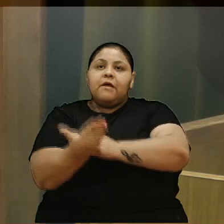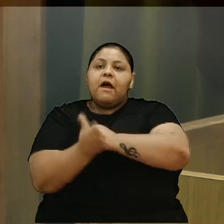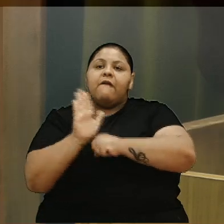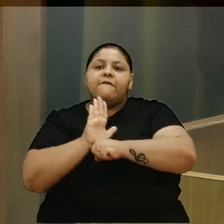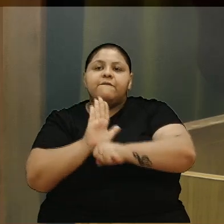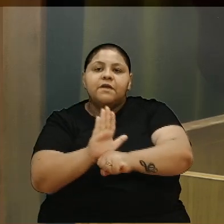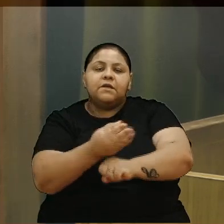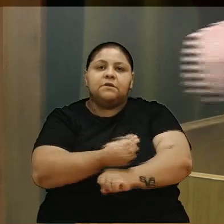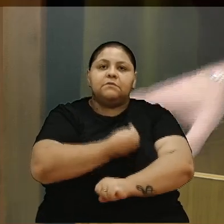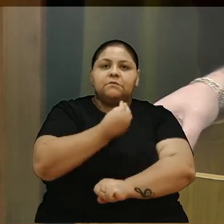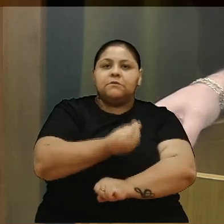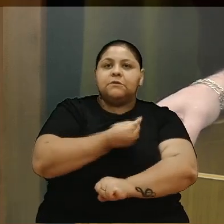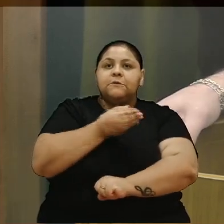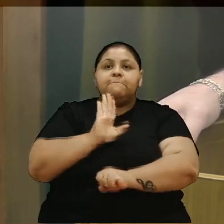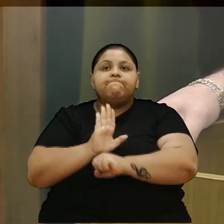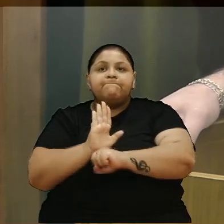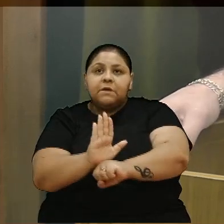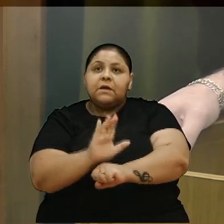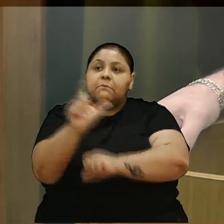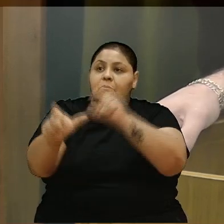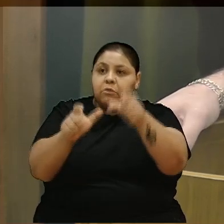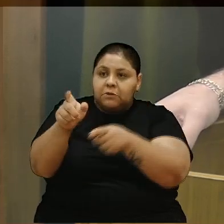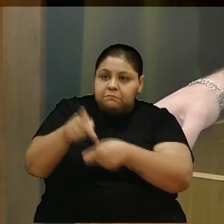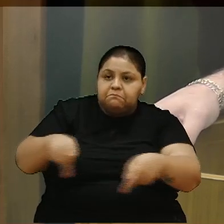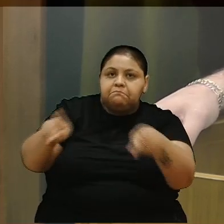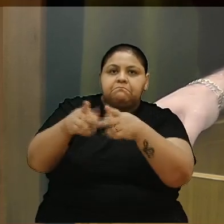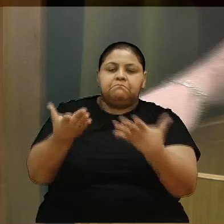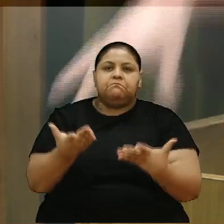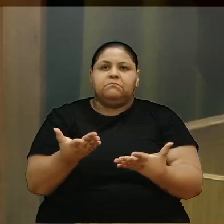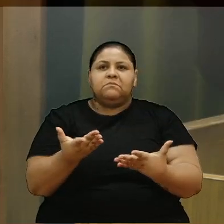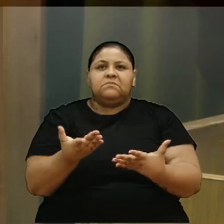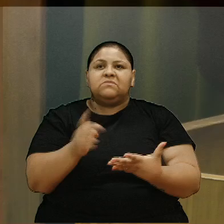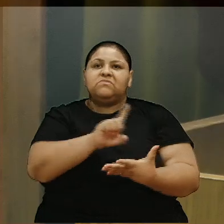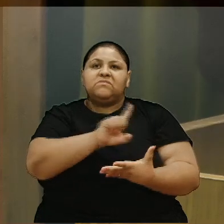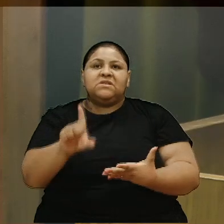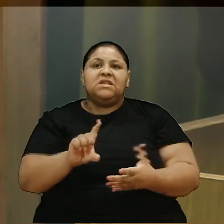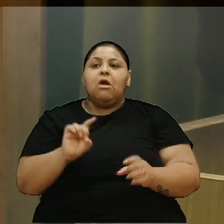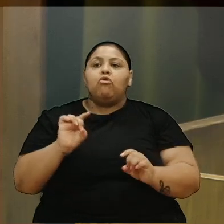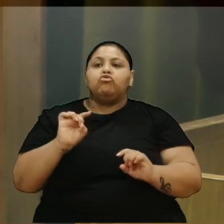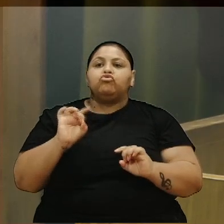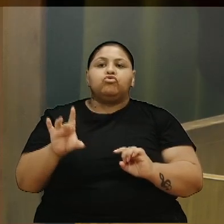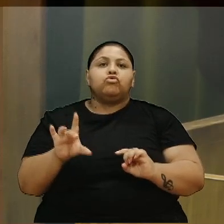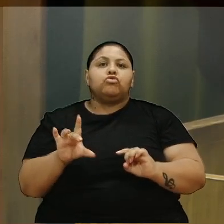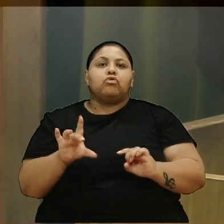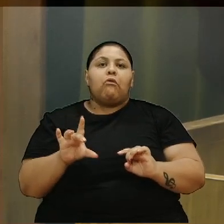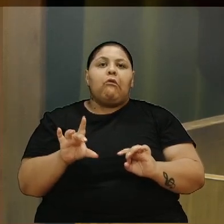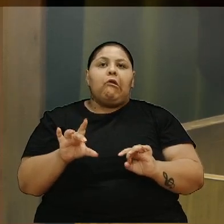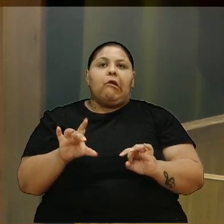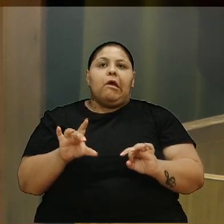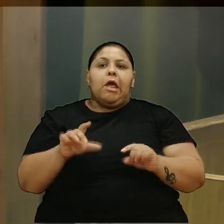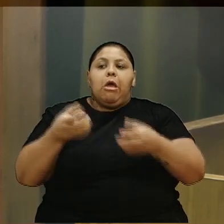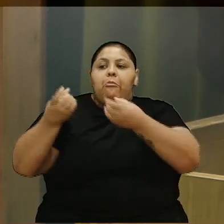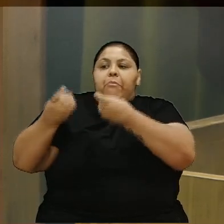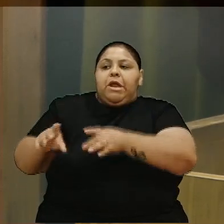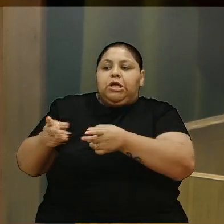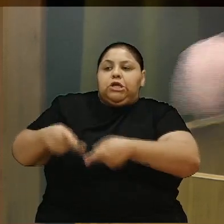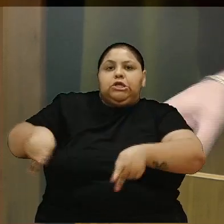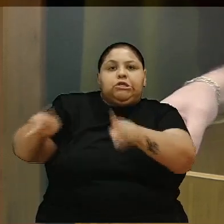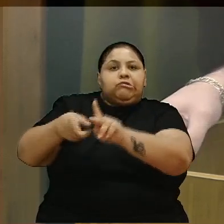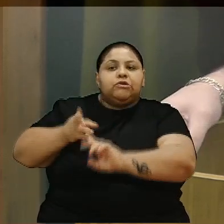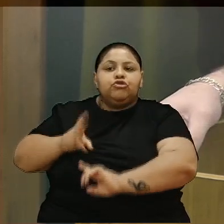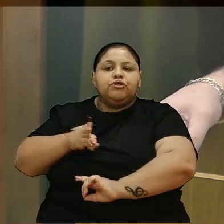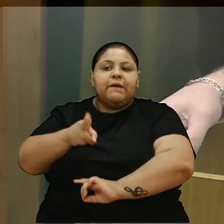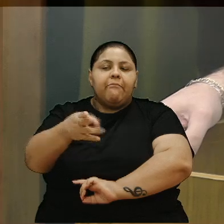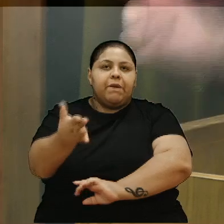família e na vida da população. Não quem quer sugar a população a todo